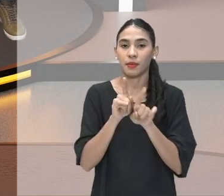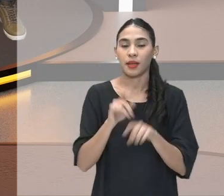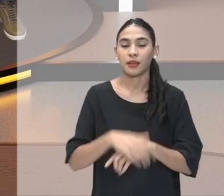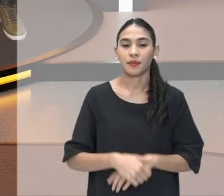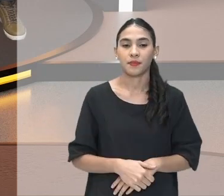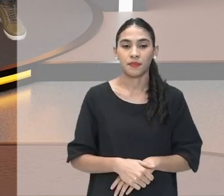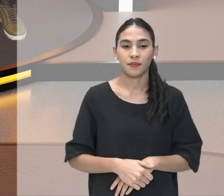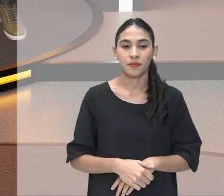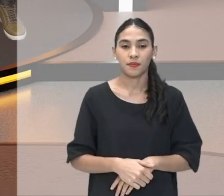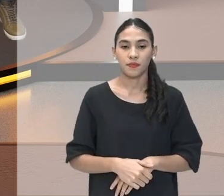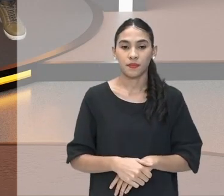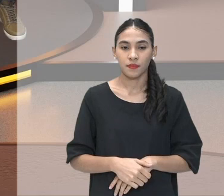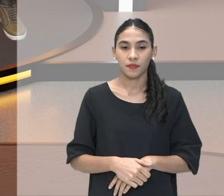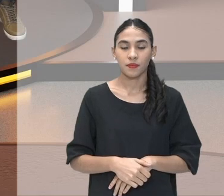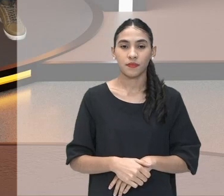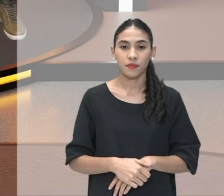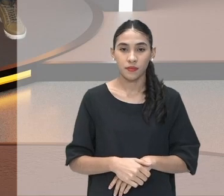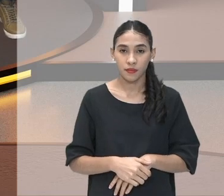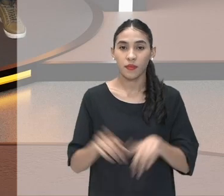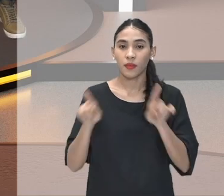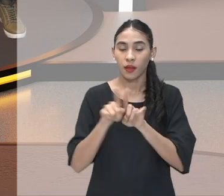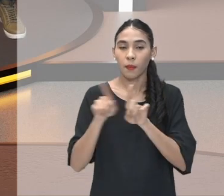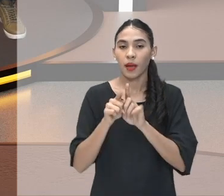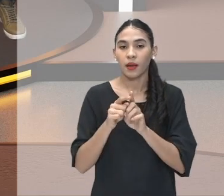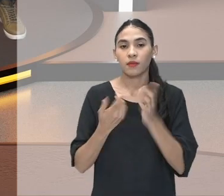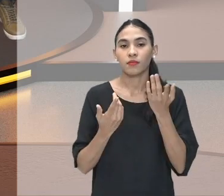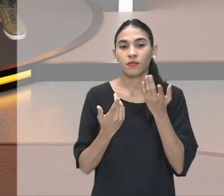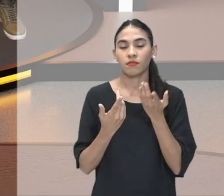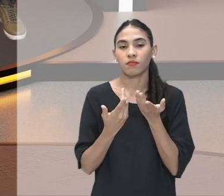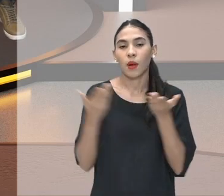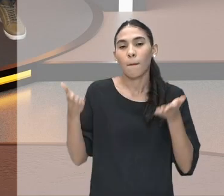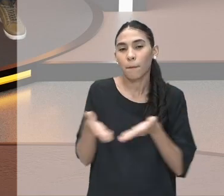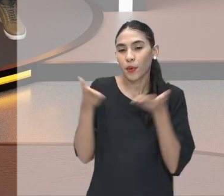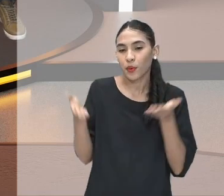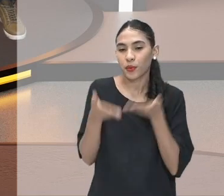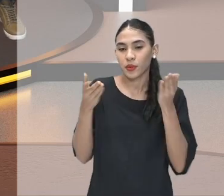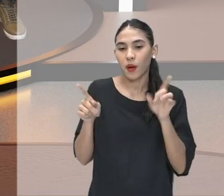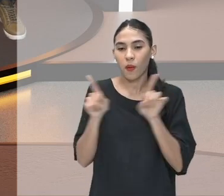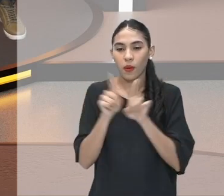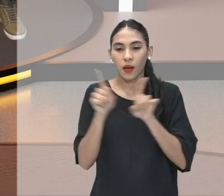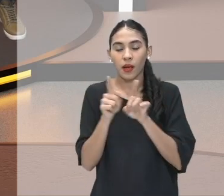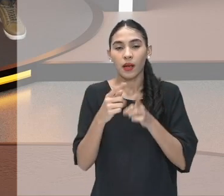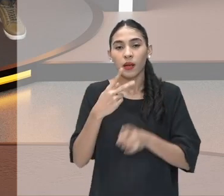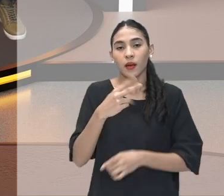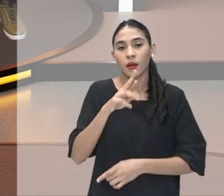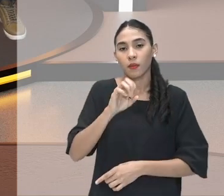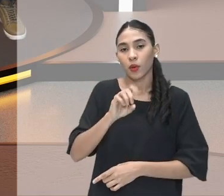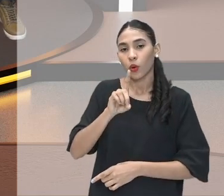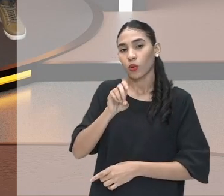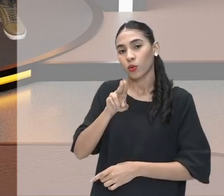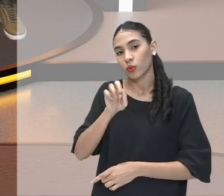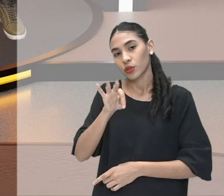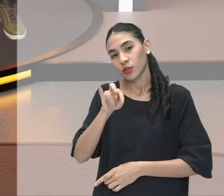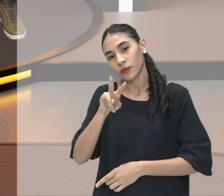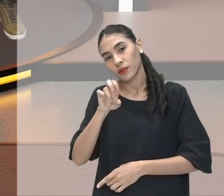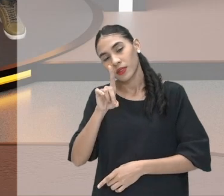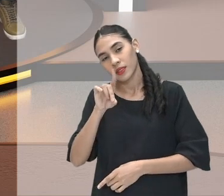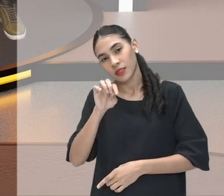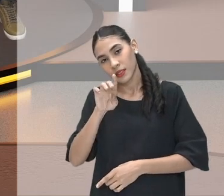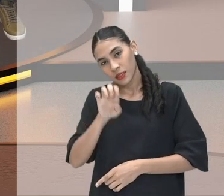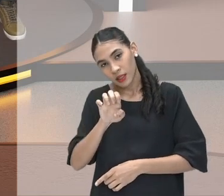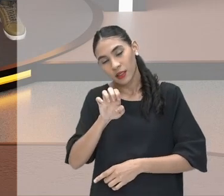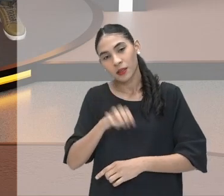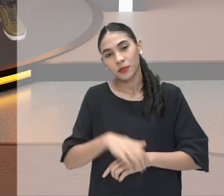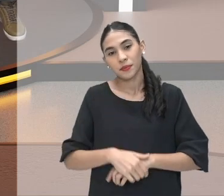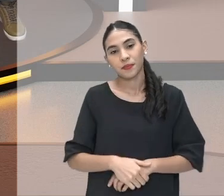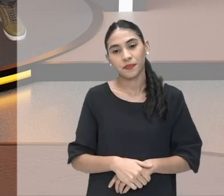de indústrias e, consequentemente, da produção e da produtividade. Eu já expliquei, né, aí a questão da produção e